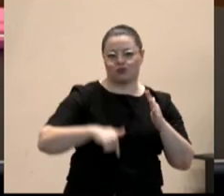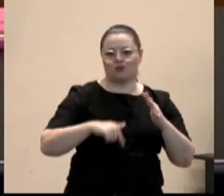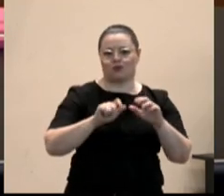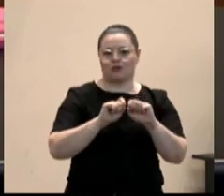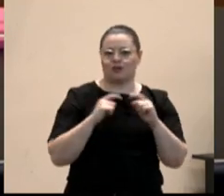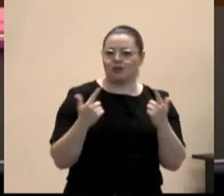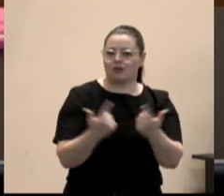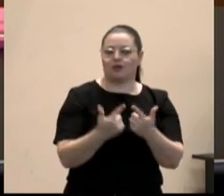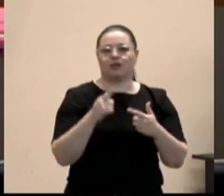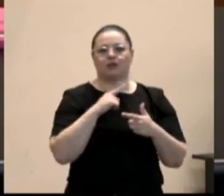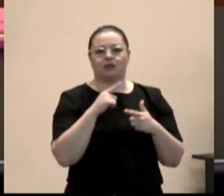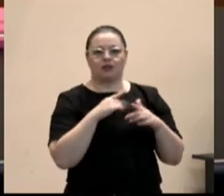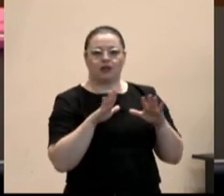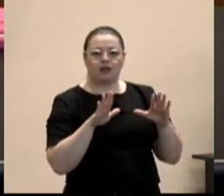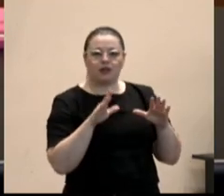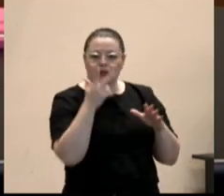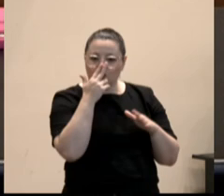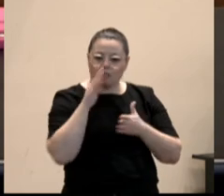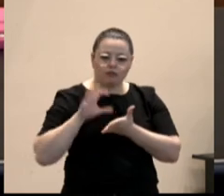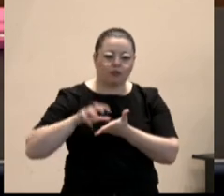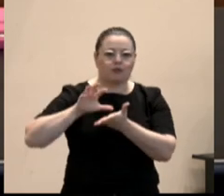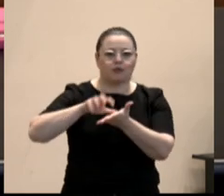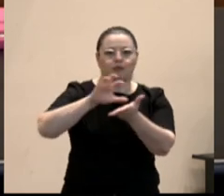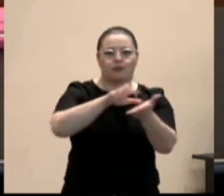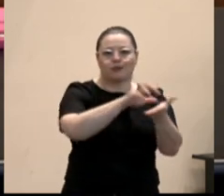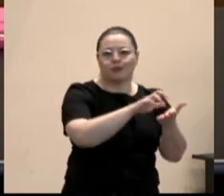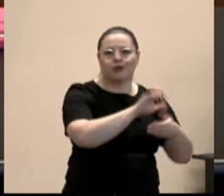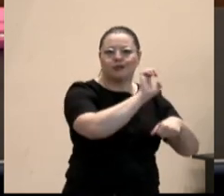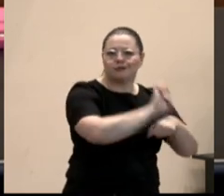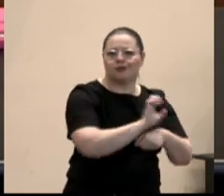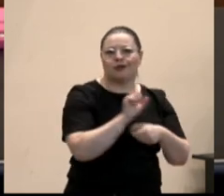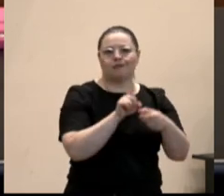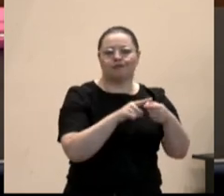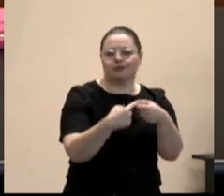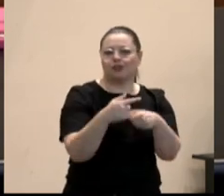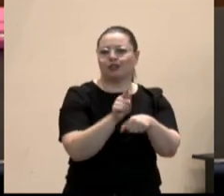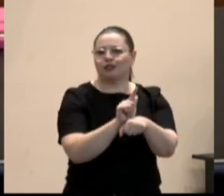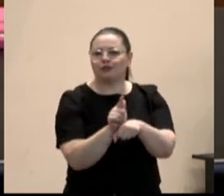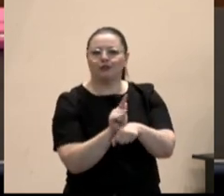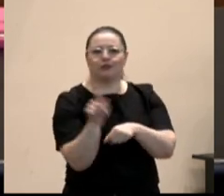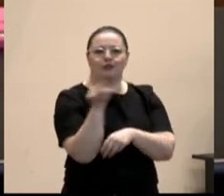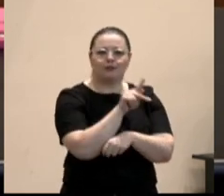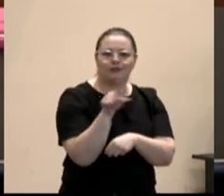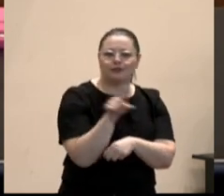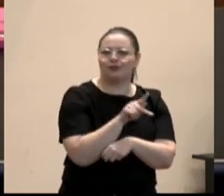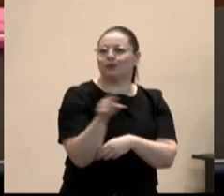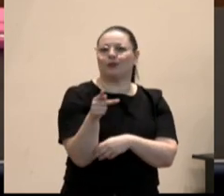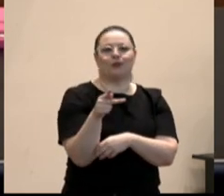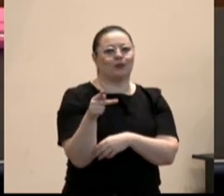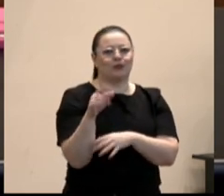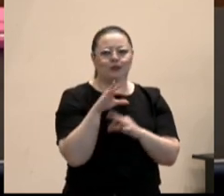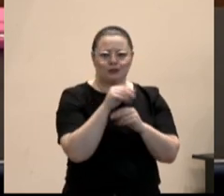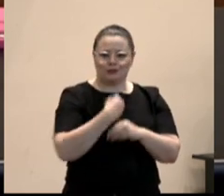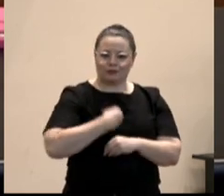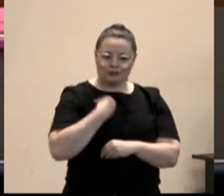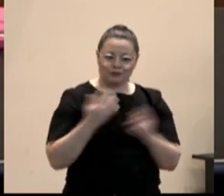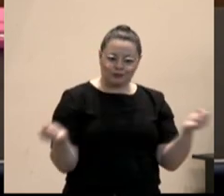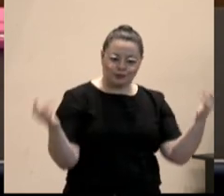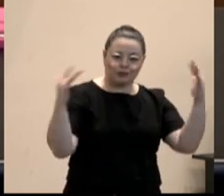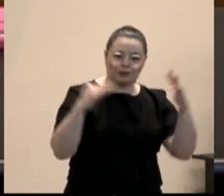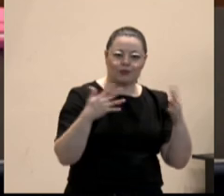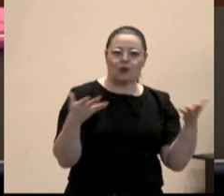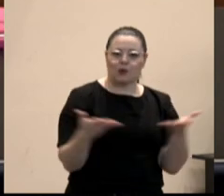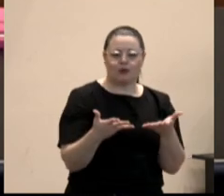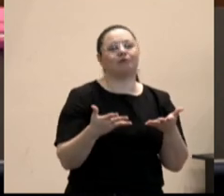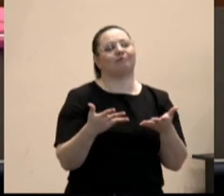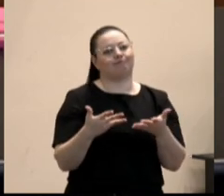fóruns municipais, fórum estadual, gestores, professores, da maior importância nesse momento que